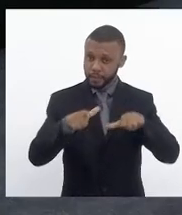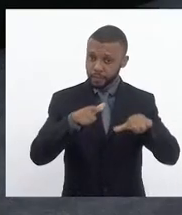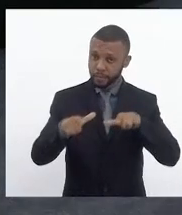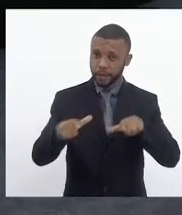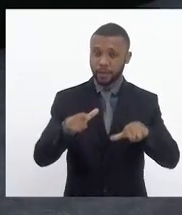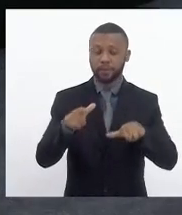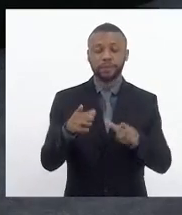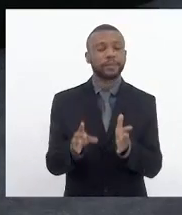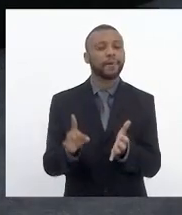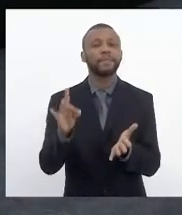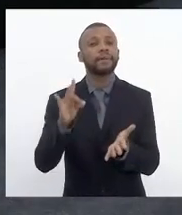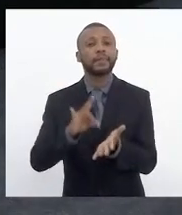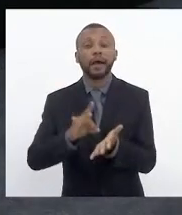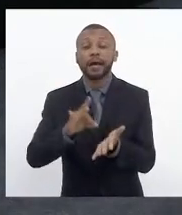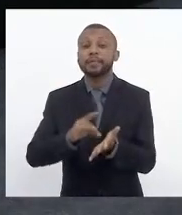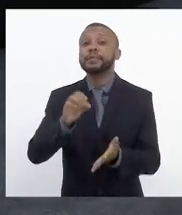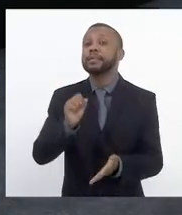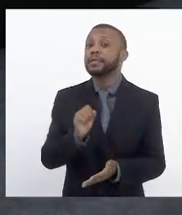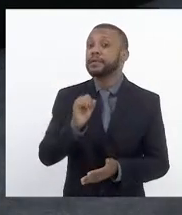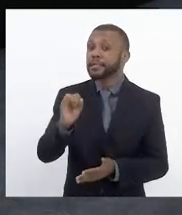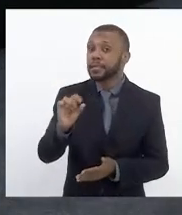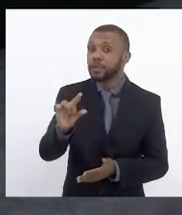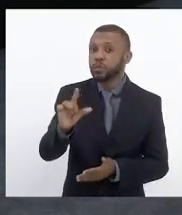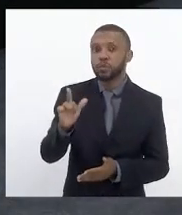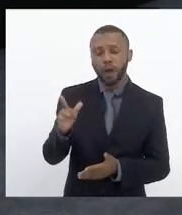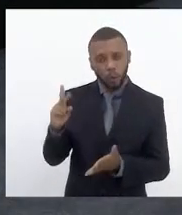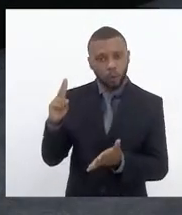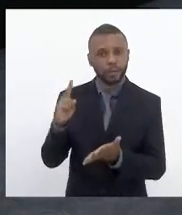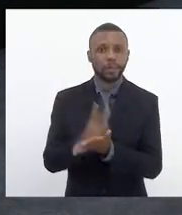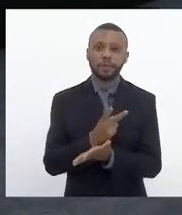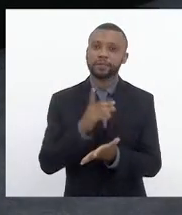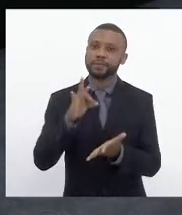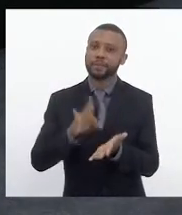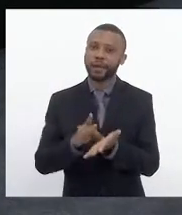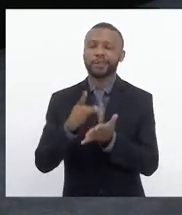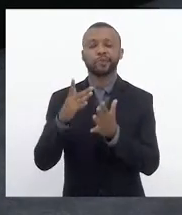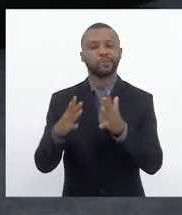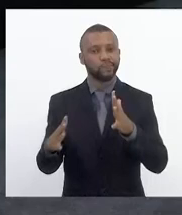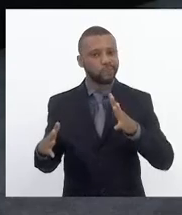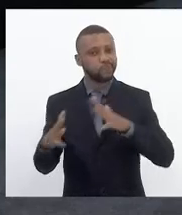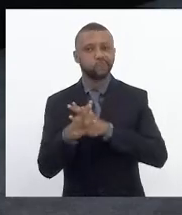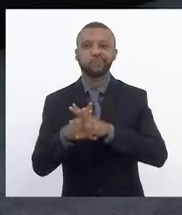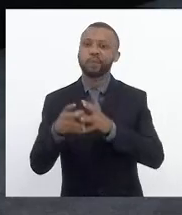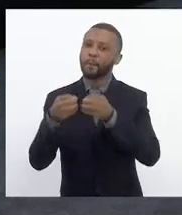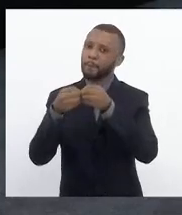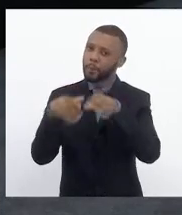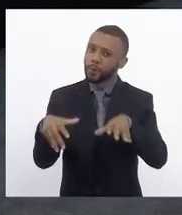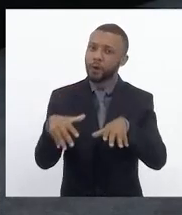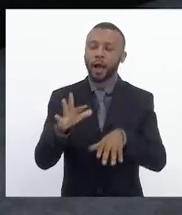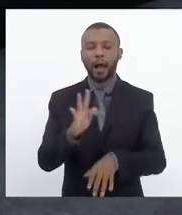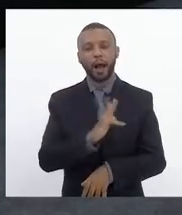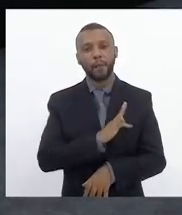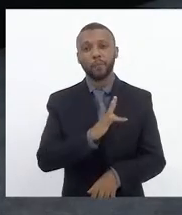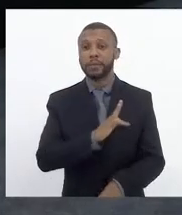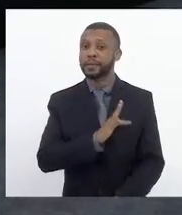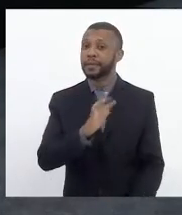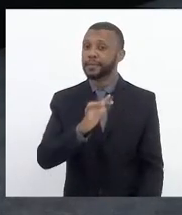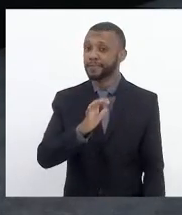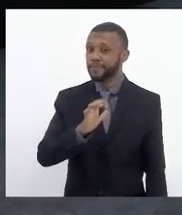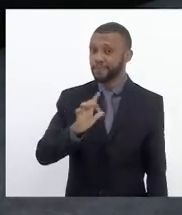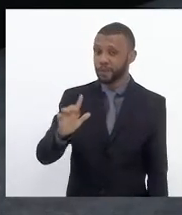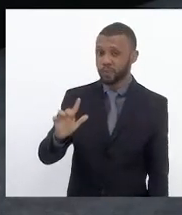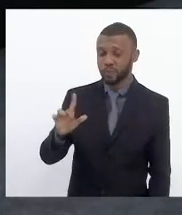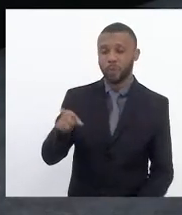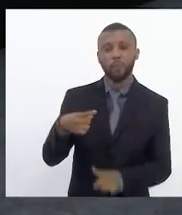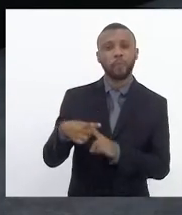é na verdade se isso vingar né vai ser extremamente prejudicial Polícia Civil porque a